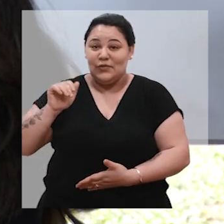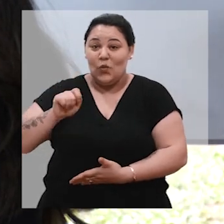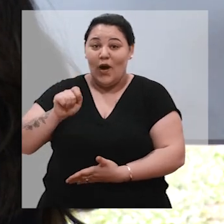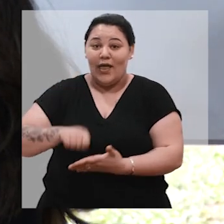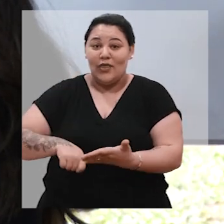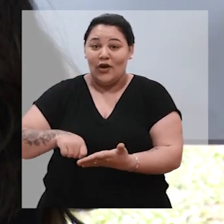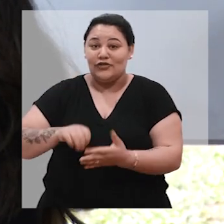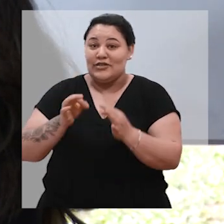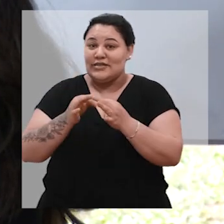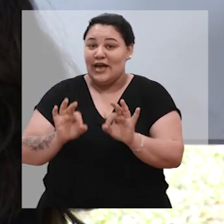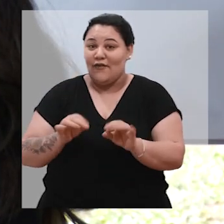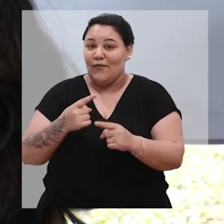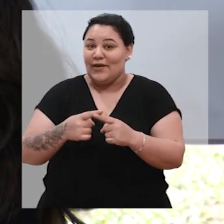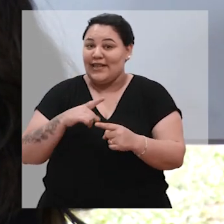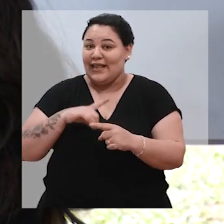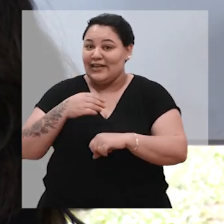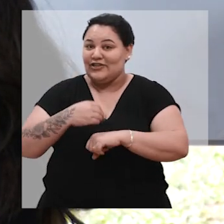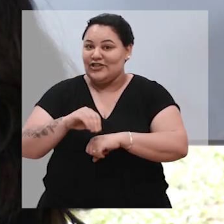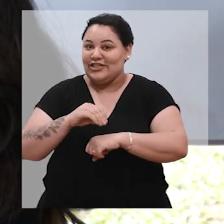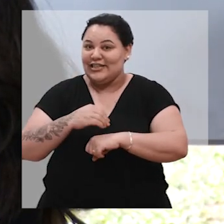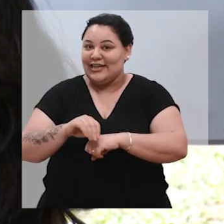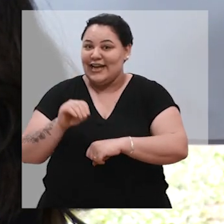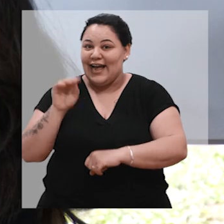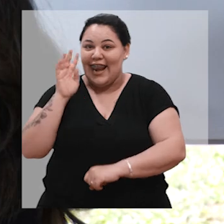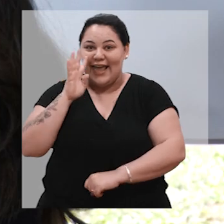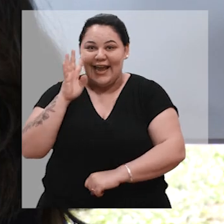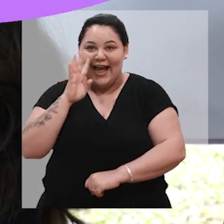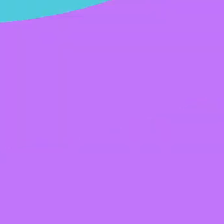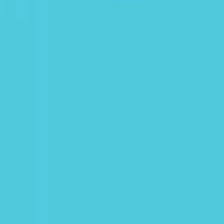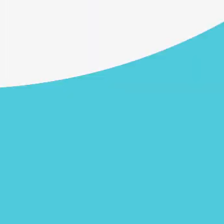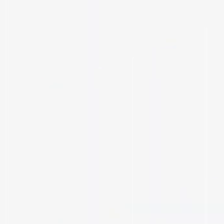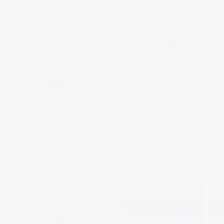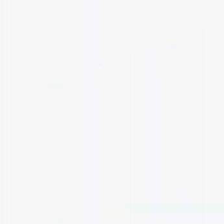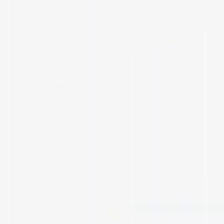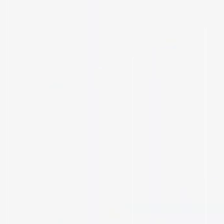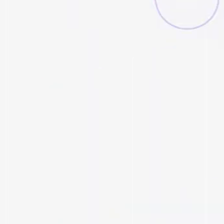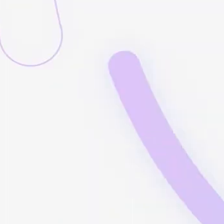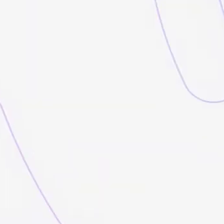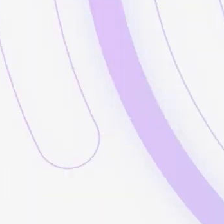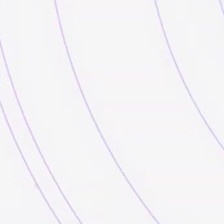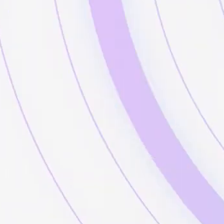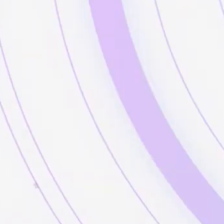dicas gostosas, uma dica bem legal de livro.